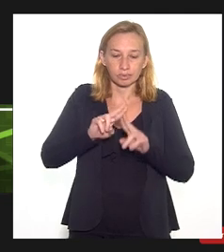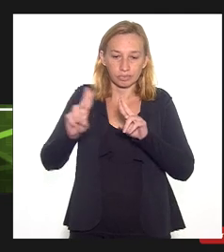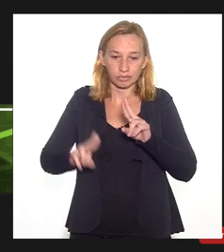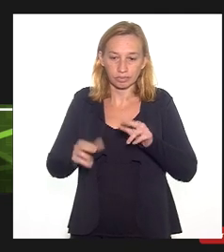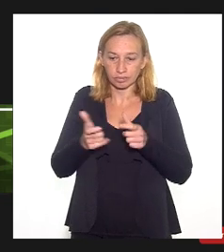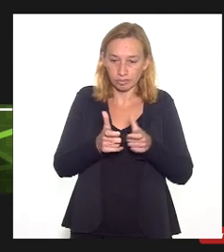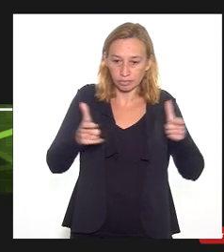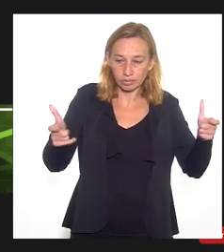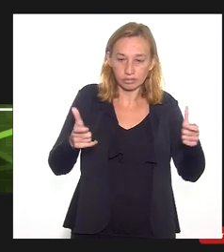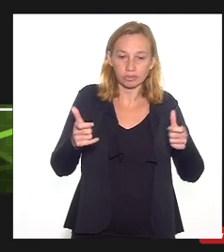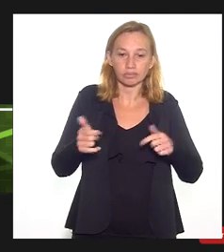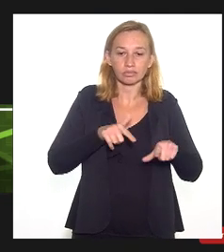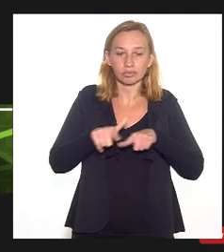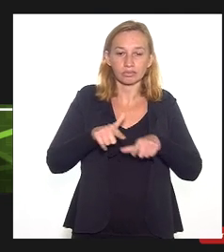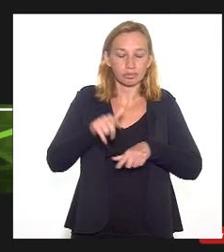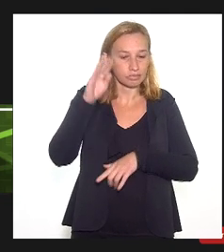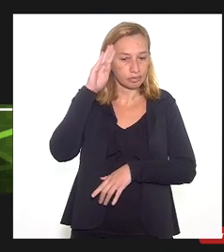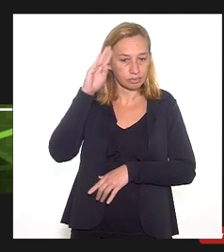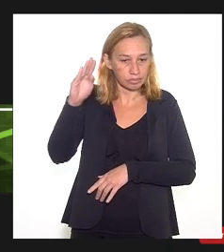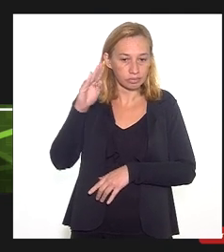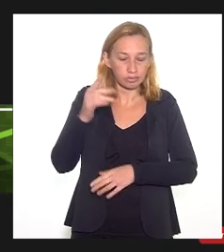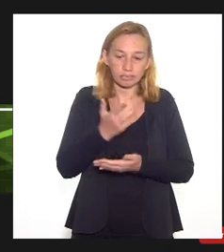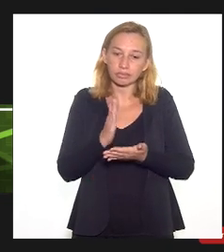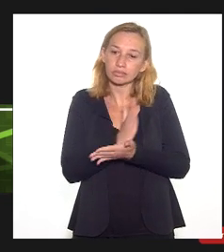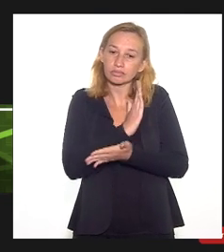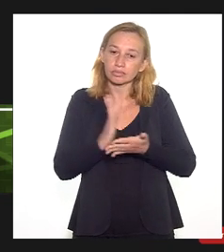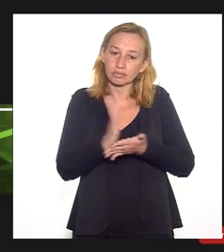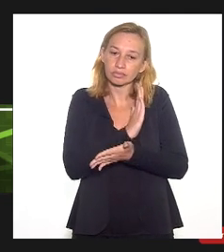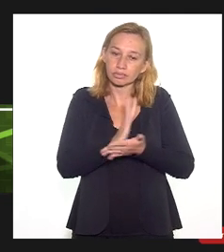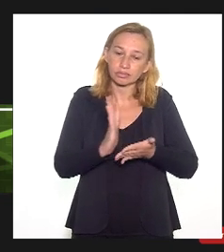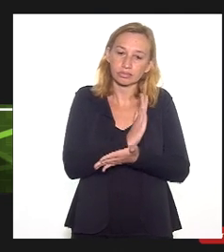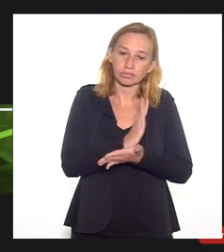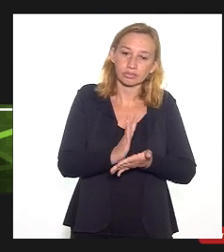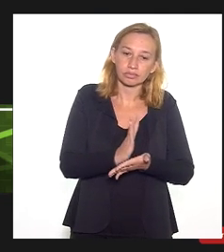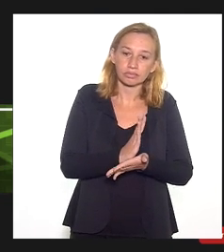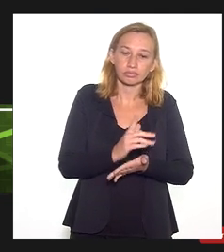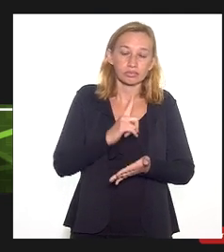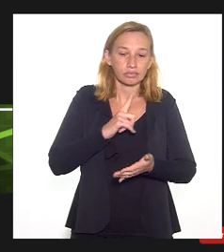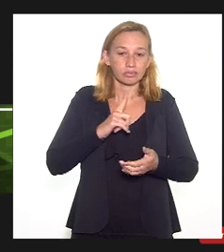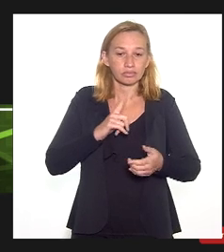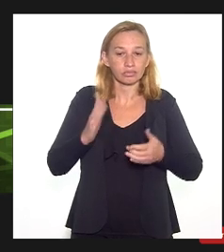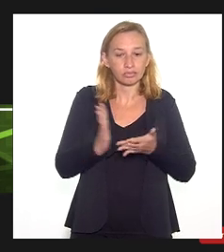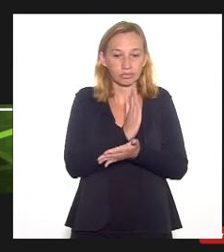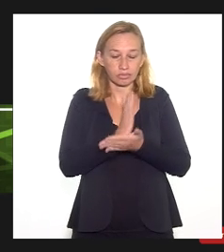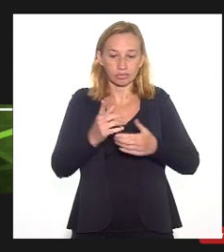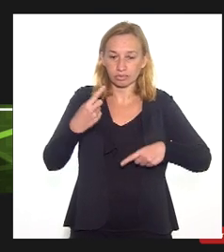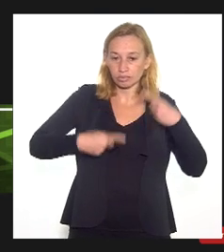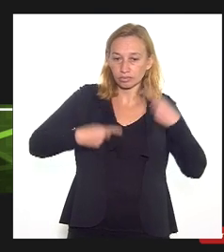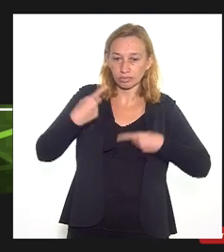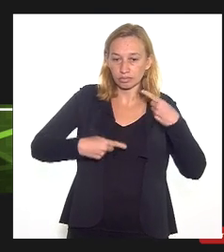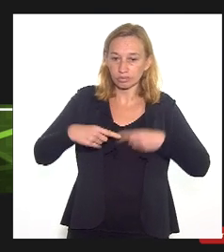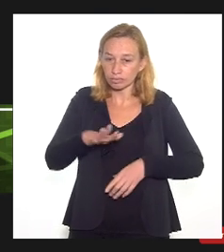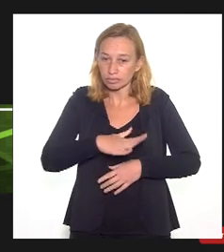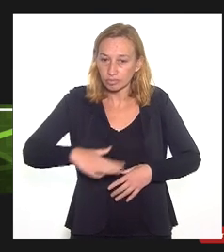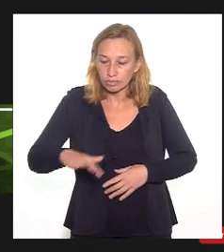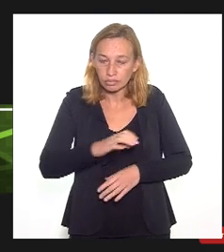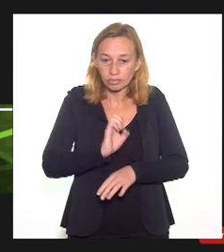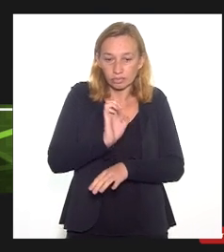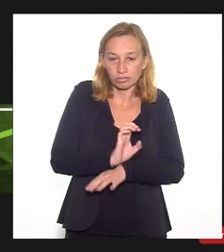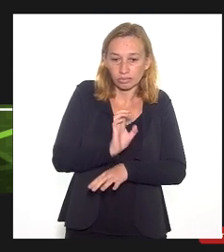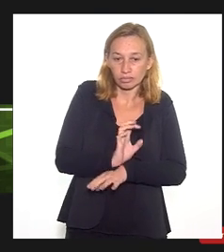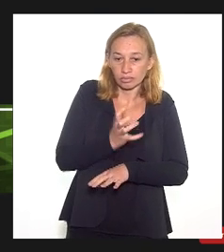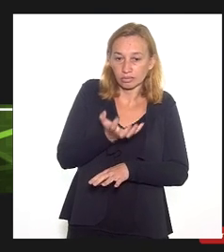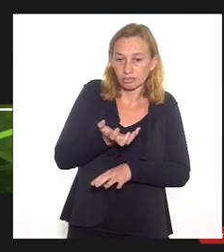tem um papel fundamental e por muitas vezes temos atores políticos no cenário do Estado que tentam fazer